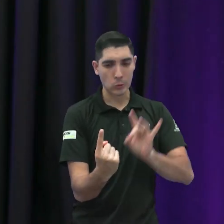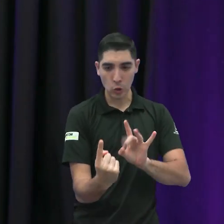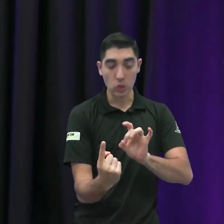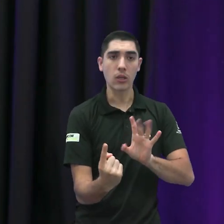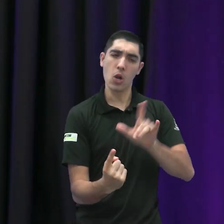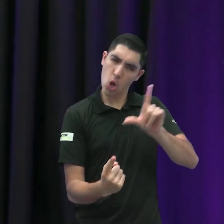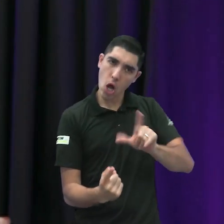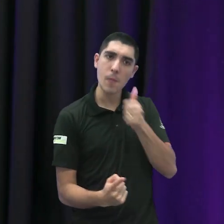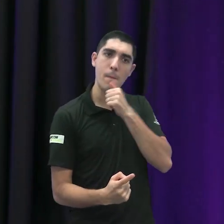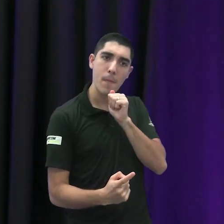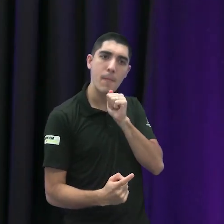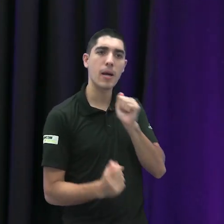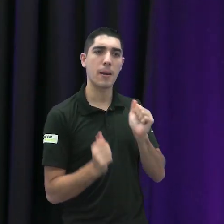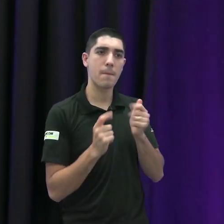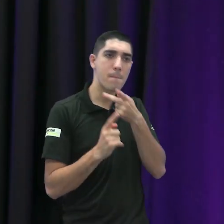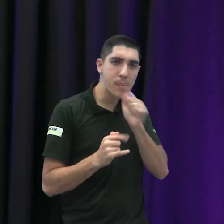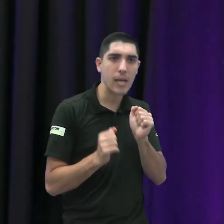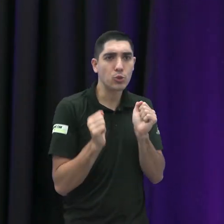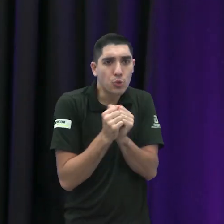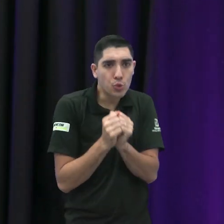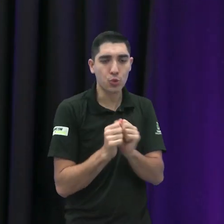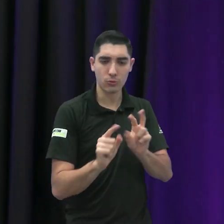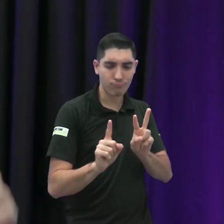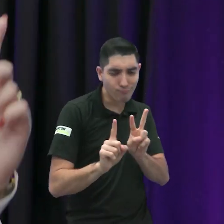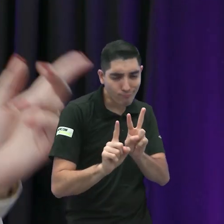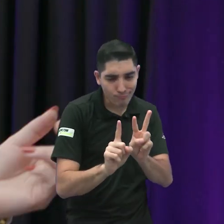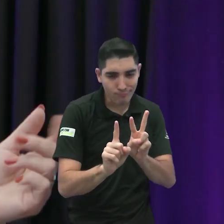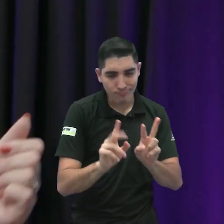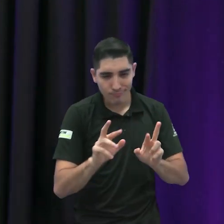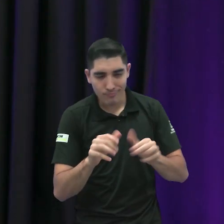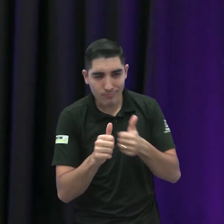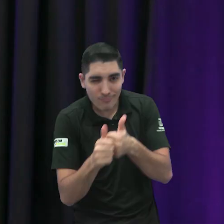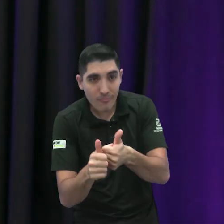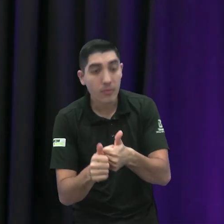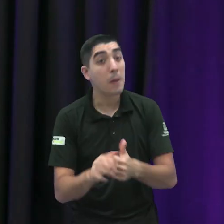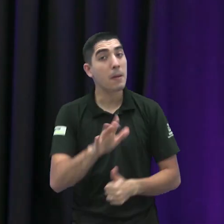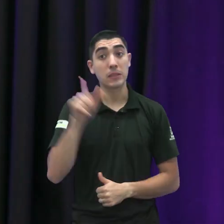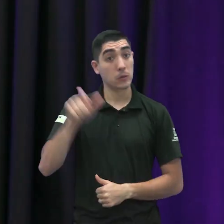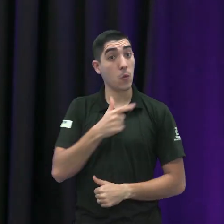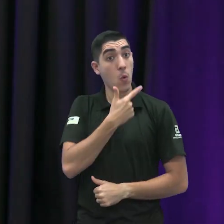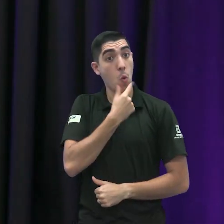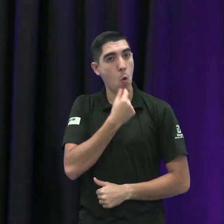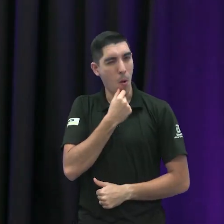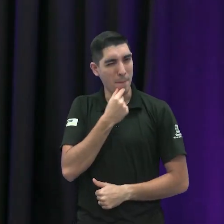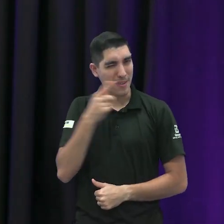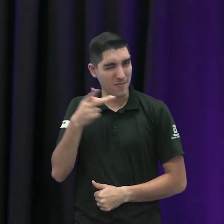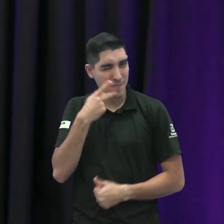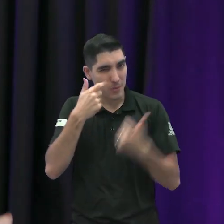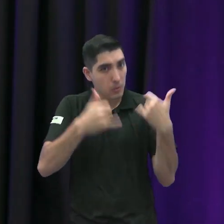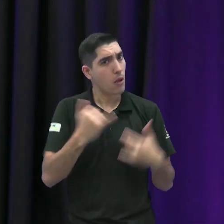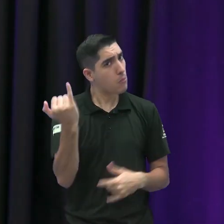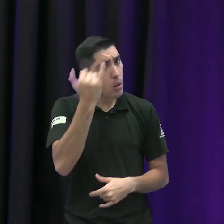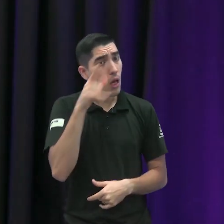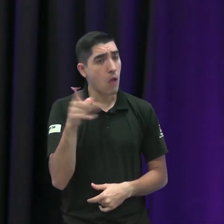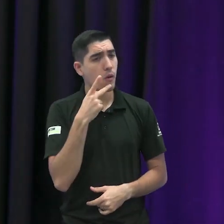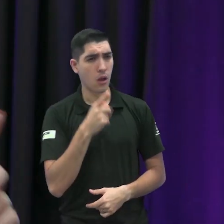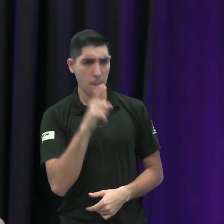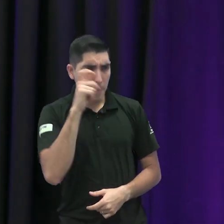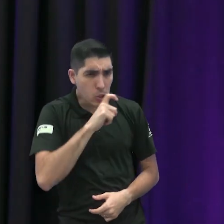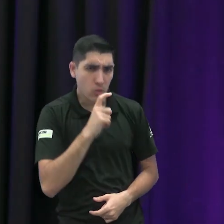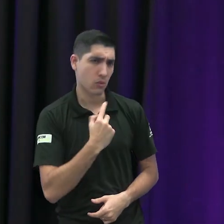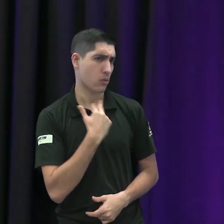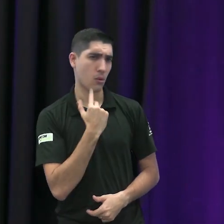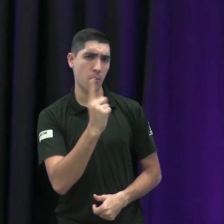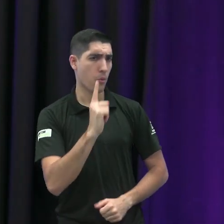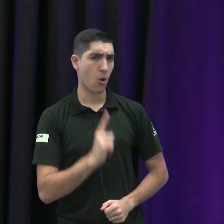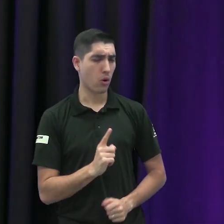com supervisão, de acordo com a idade. E nesse caso do rapaz, eu achei muito bacana ele falar, né? Eu não posso mentir. Ele já entendeu